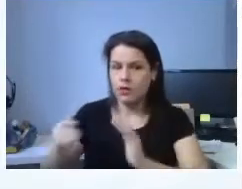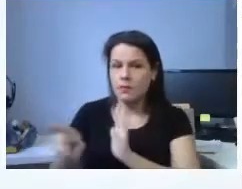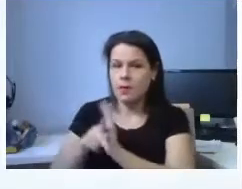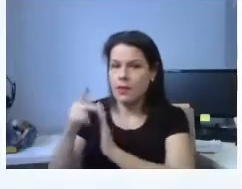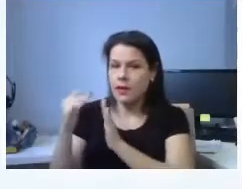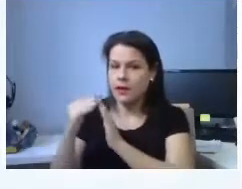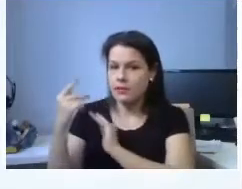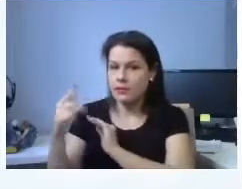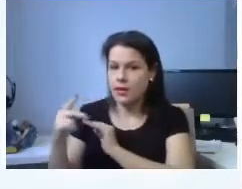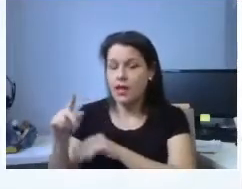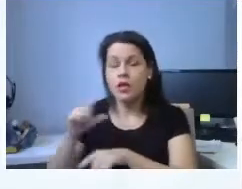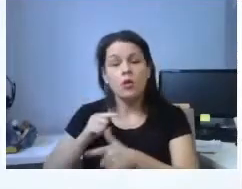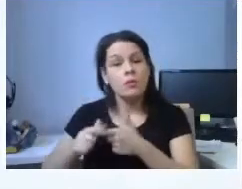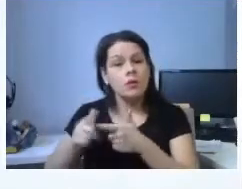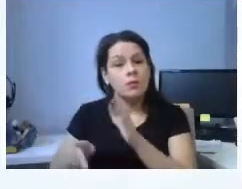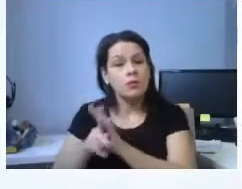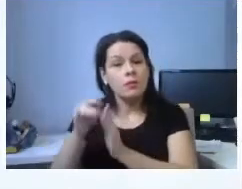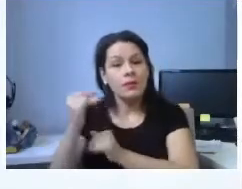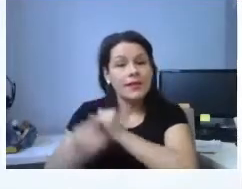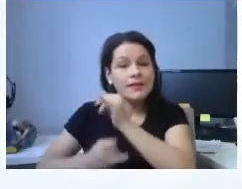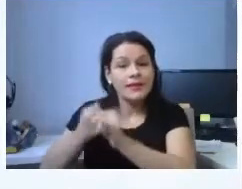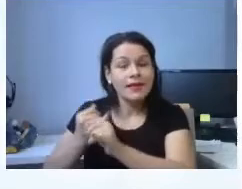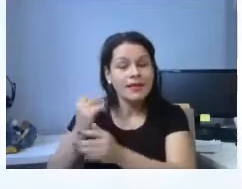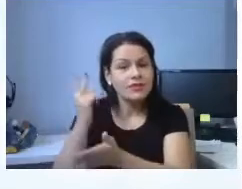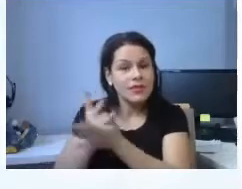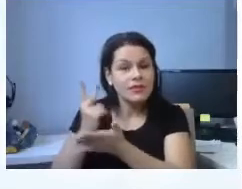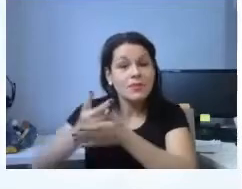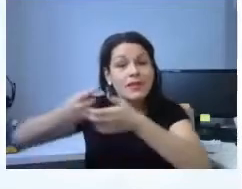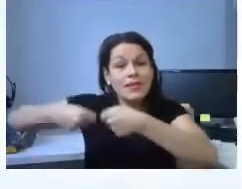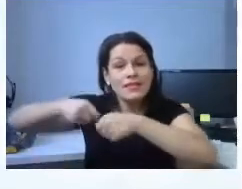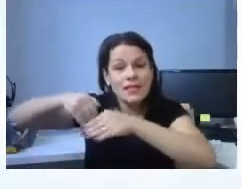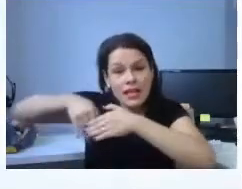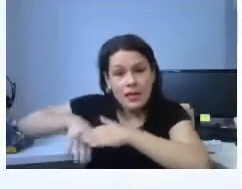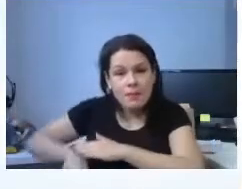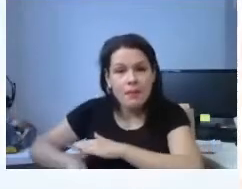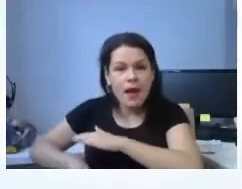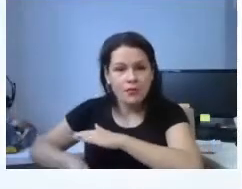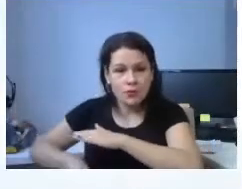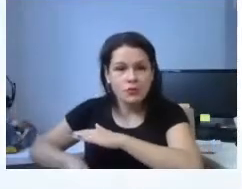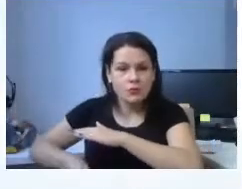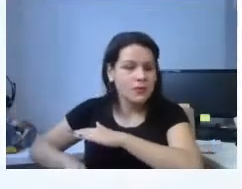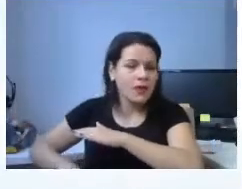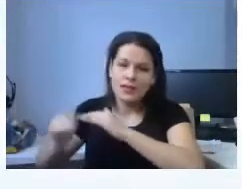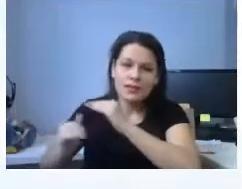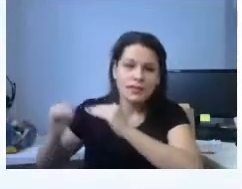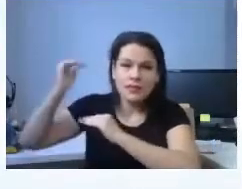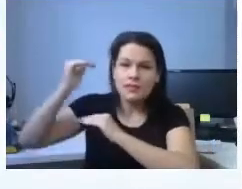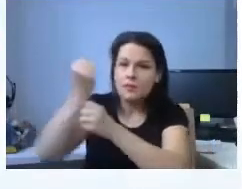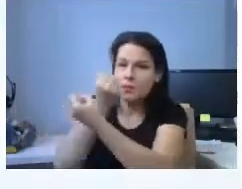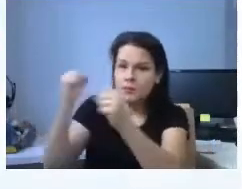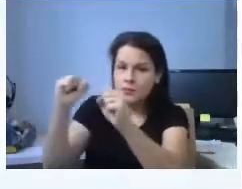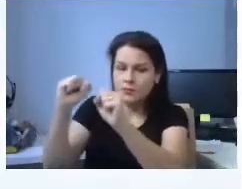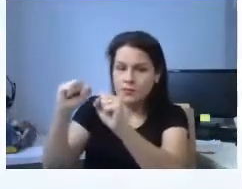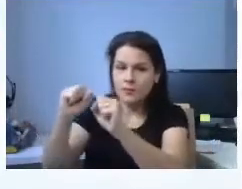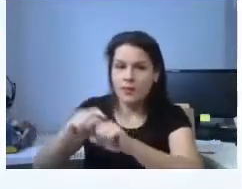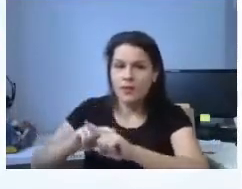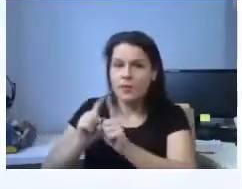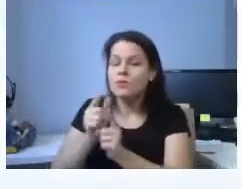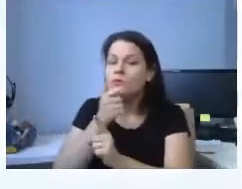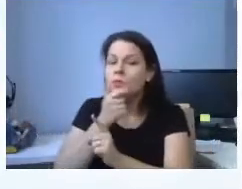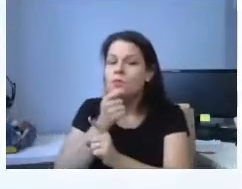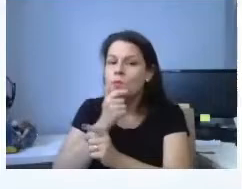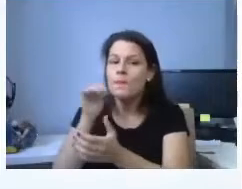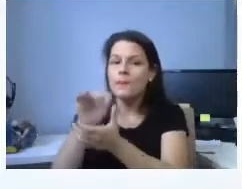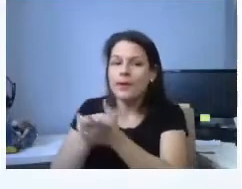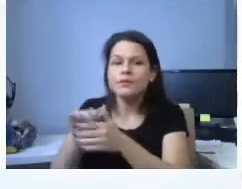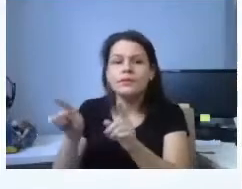o roteador dela fica necessariamente embaixo, não tinha como colocar na parte de cima. E como o marido também estava em